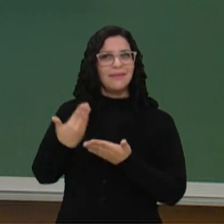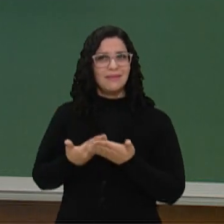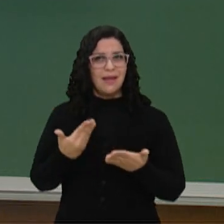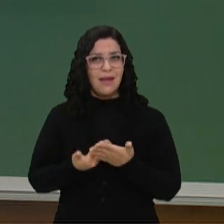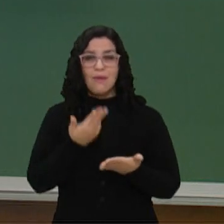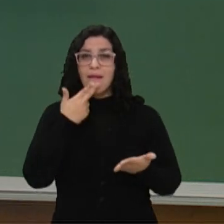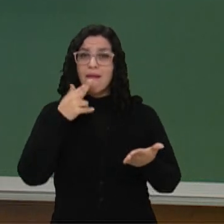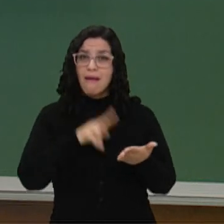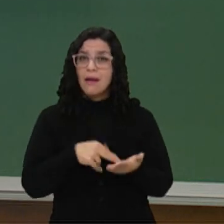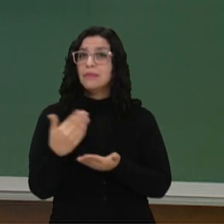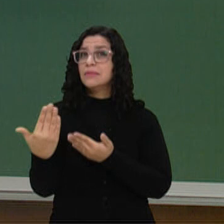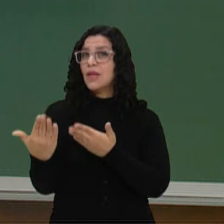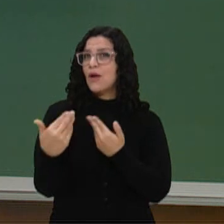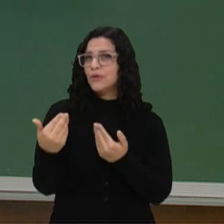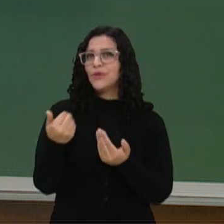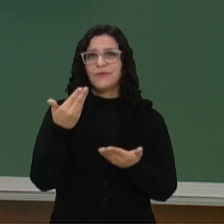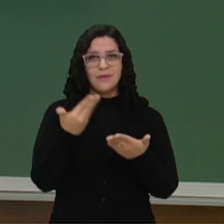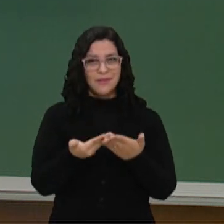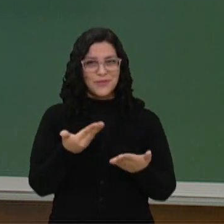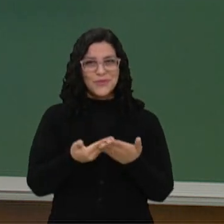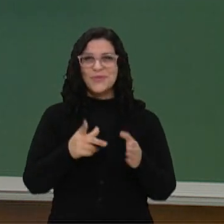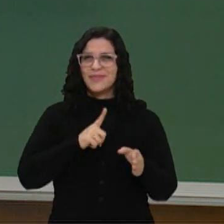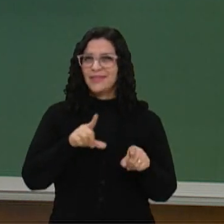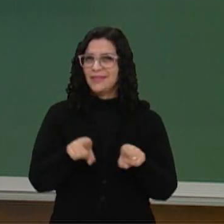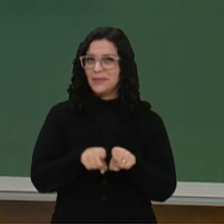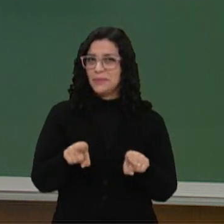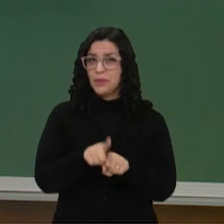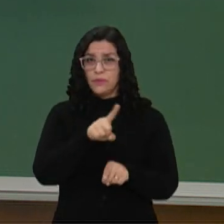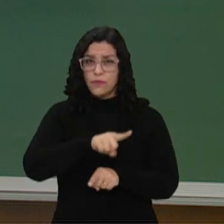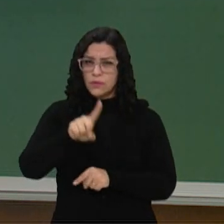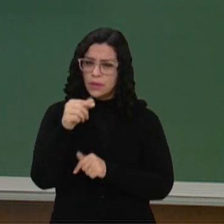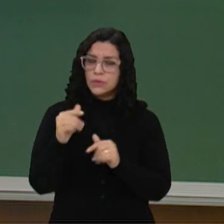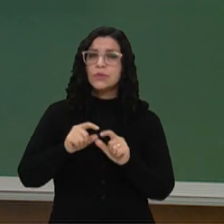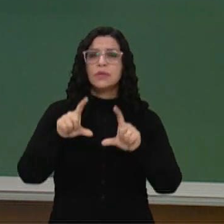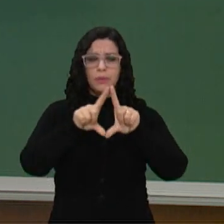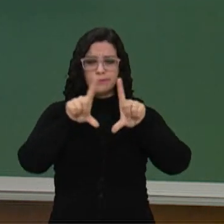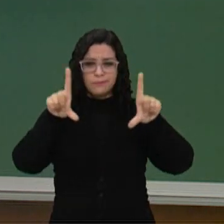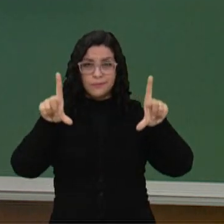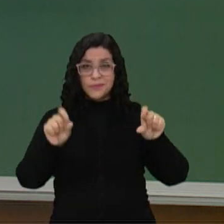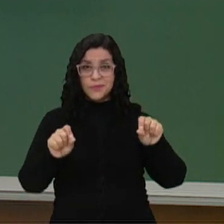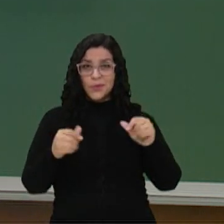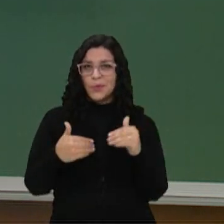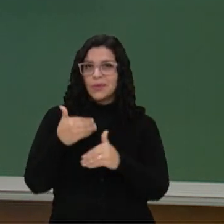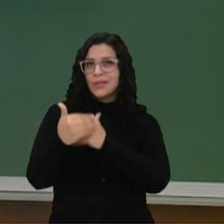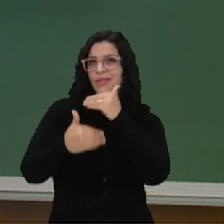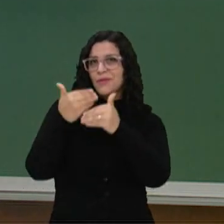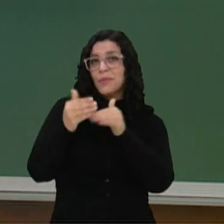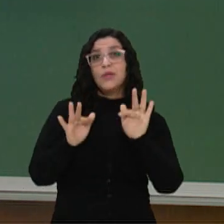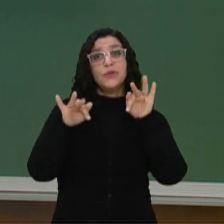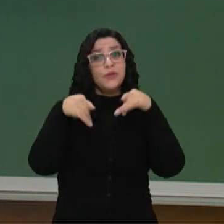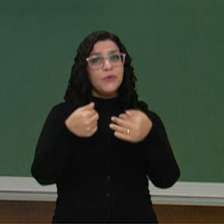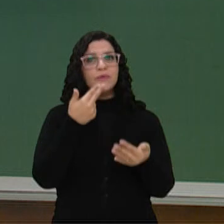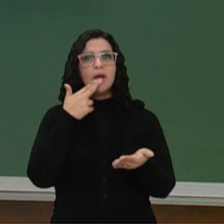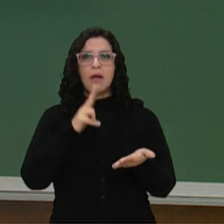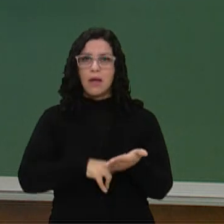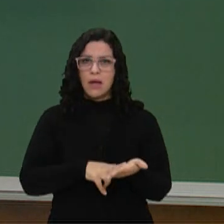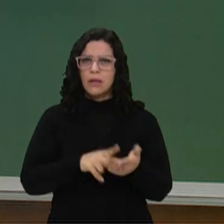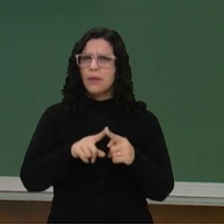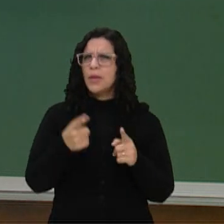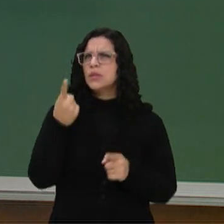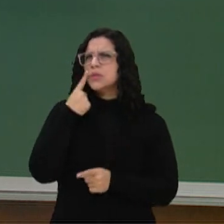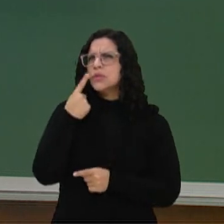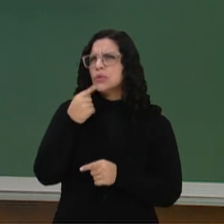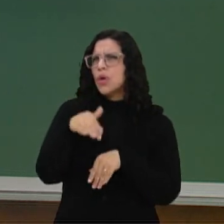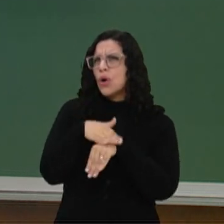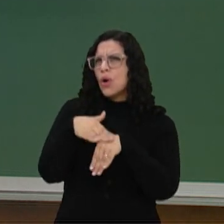carta aberta a um jovem estudante. Veremos o desenvolvimento e a conclusão dessa carta. Mas antes, veja esse